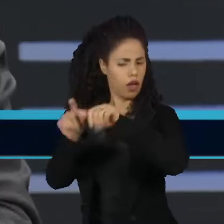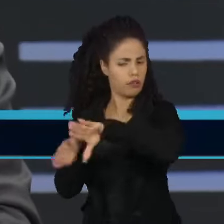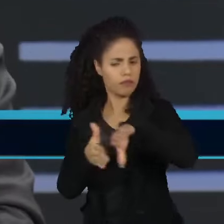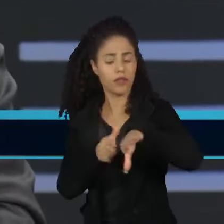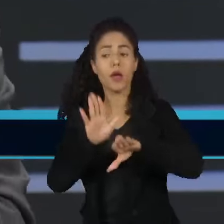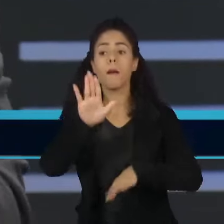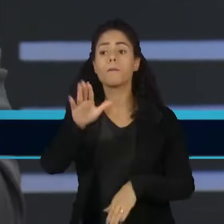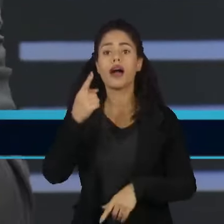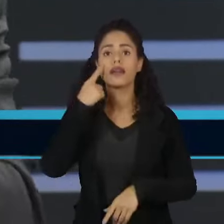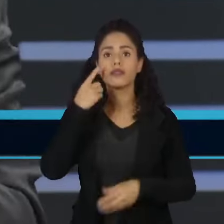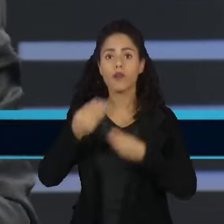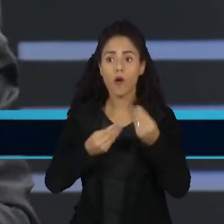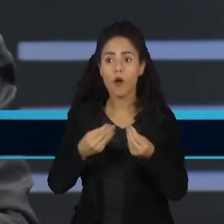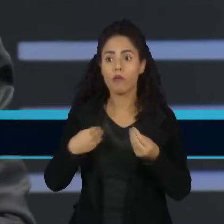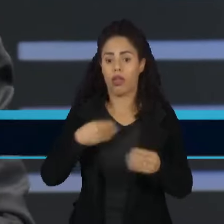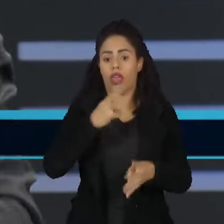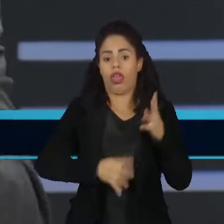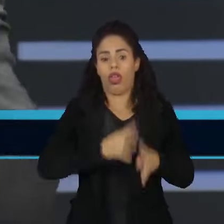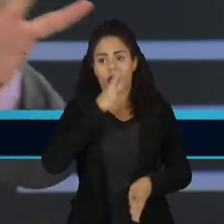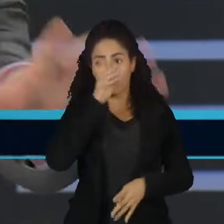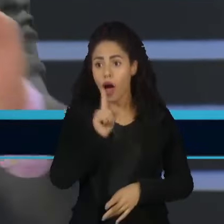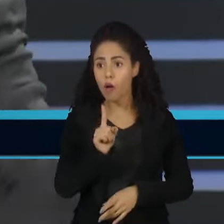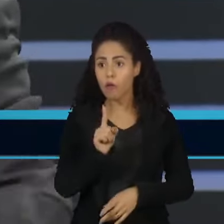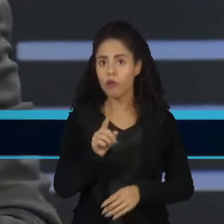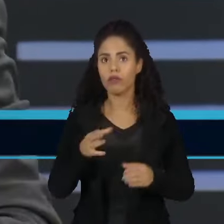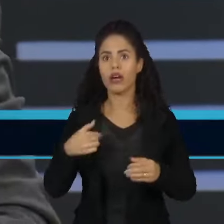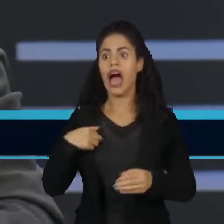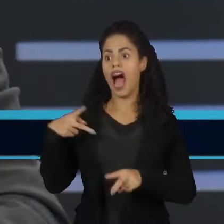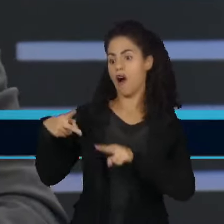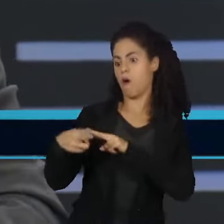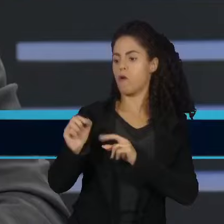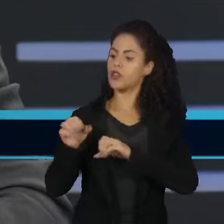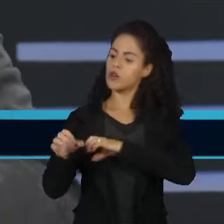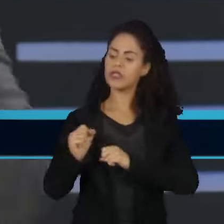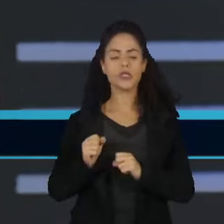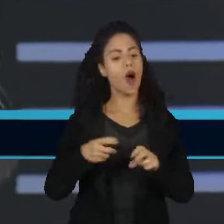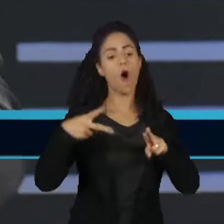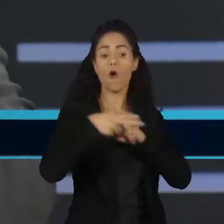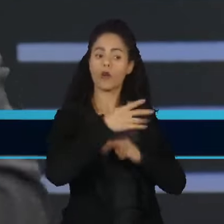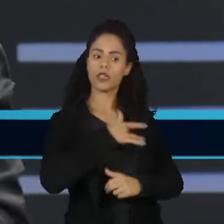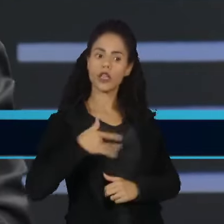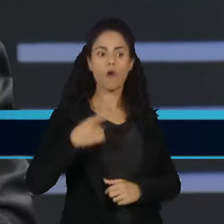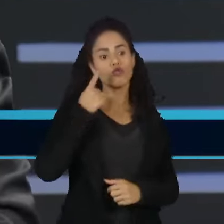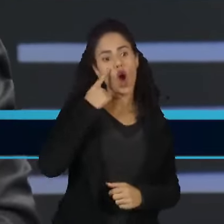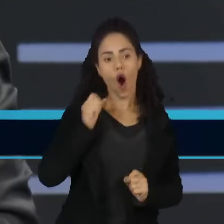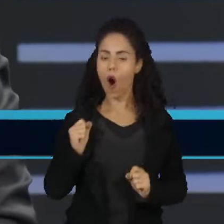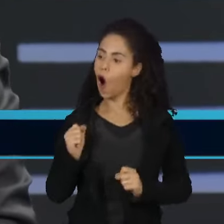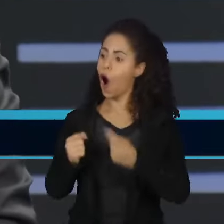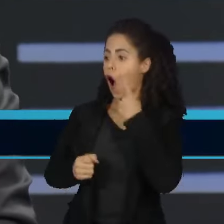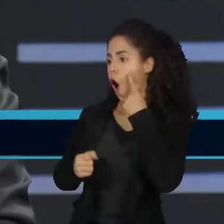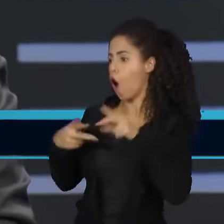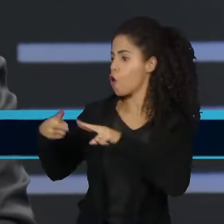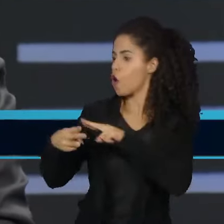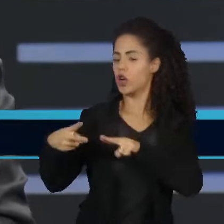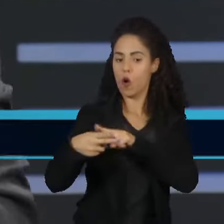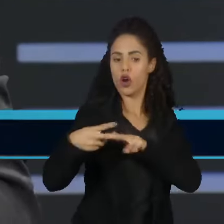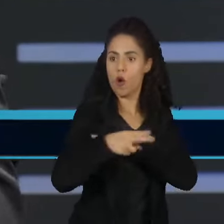que as contas públicas não vão para o vinagre. Olha, precisa cortar a educação, precisa cortar a saúde, precisa não evitar o aumento